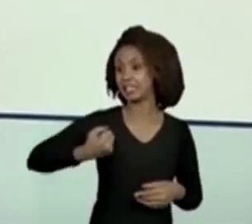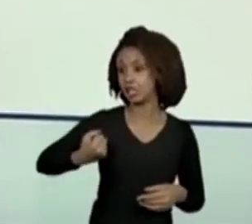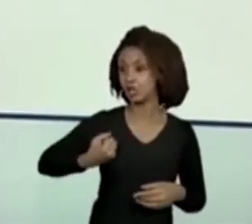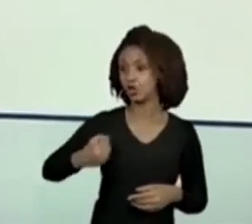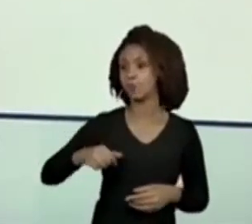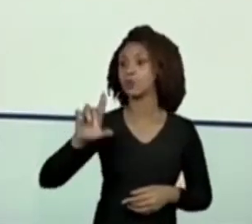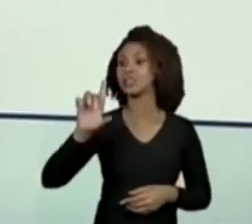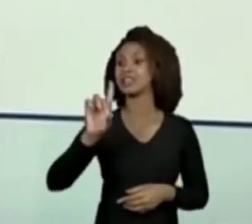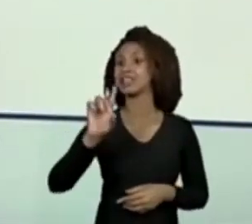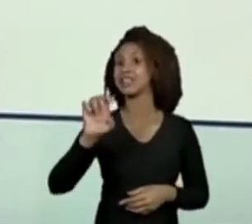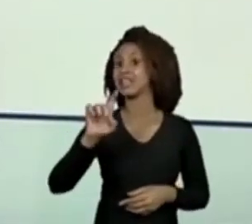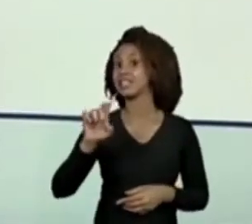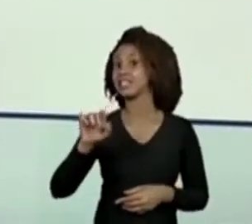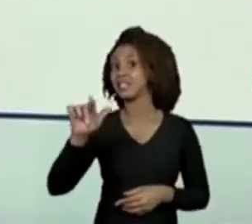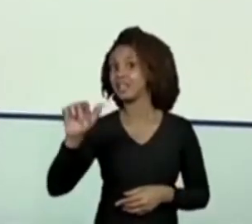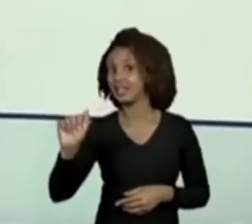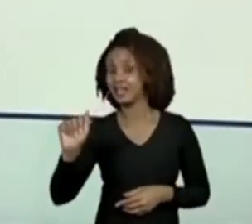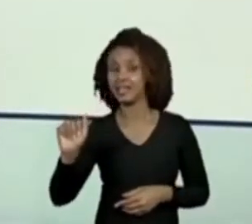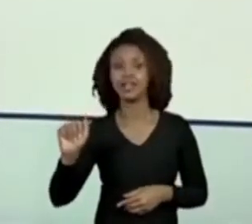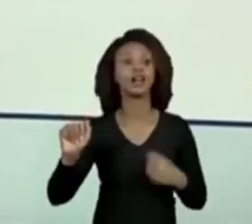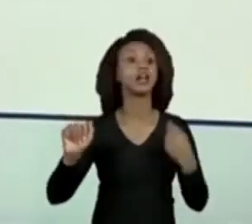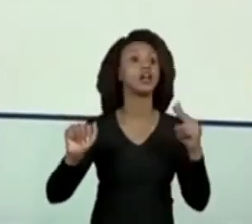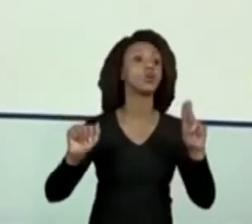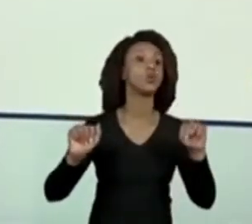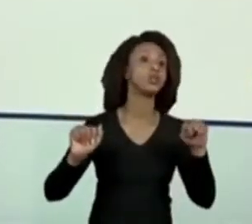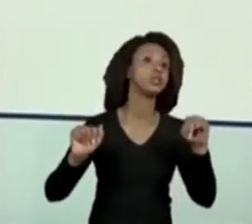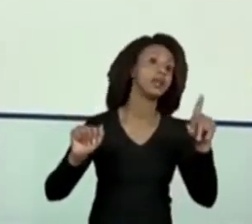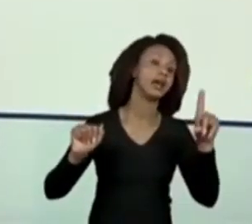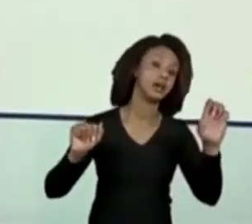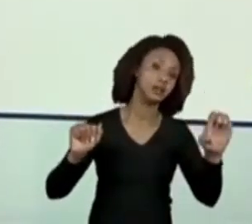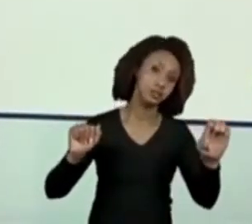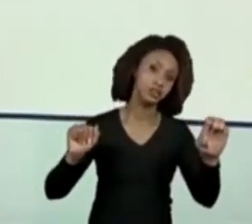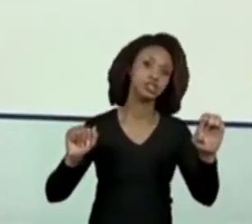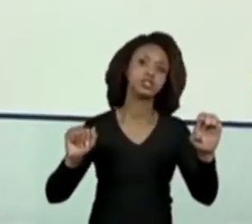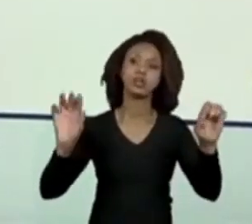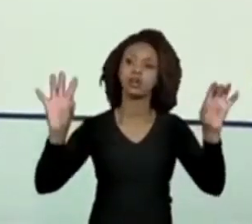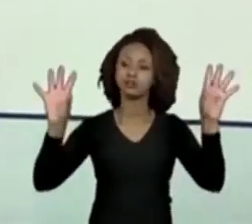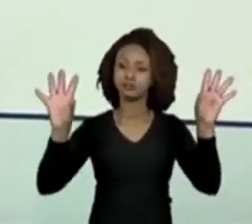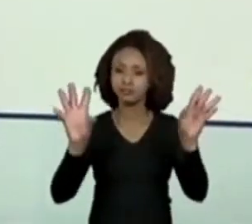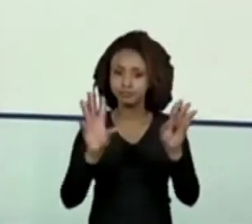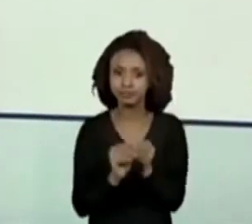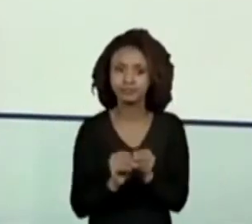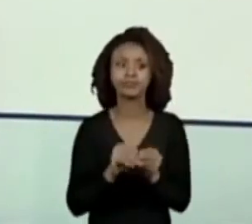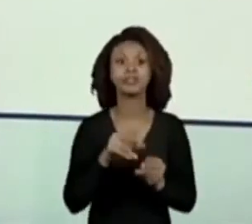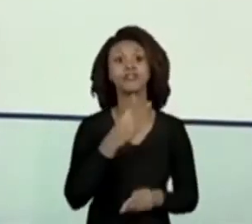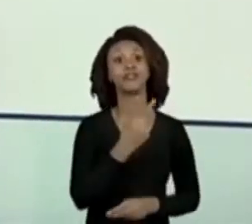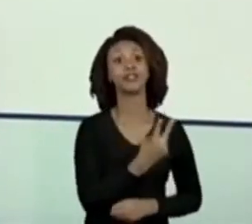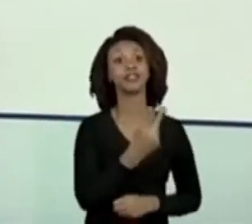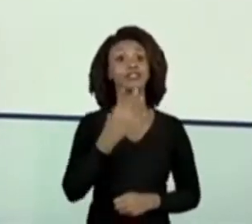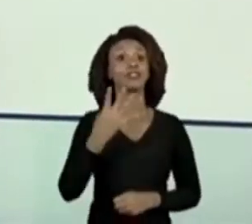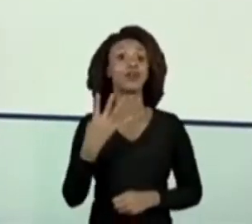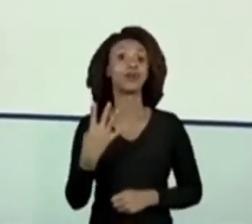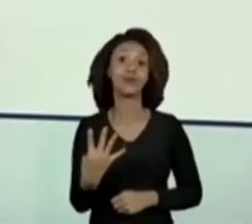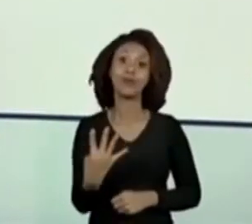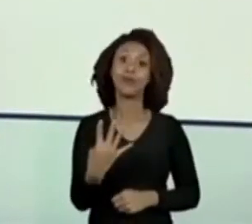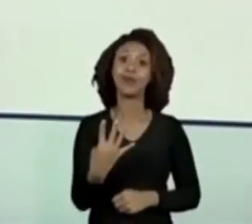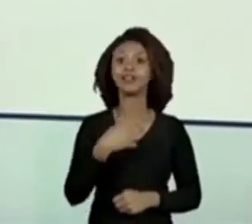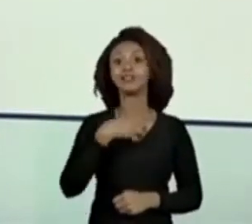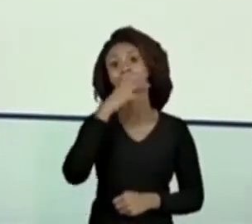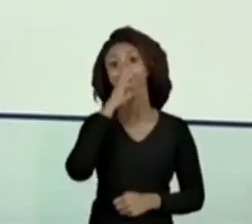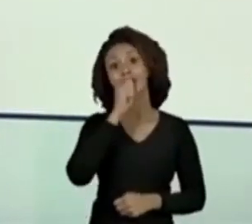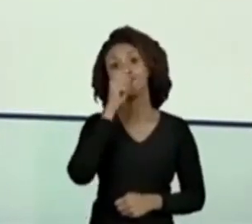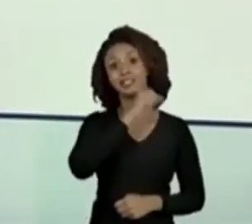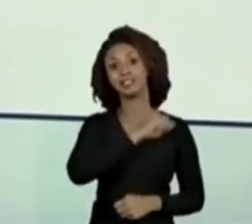e somou as unidades. E aí, a gente obteve o total de 24 laranjas na